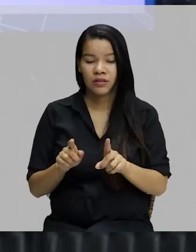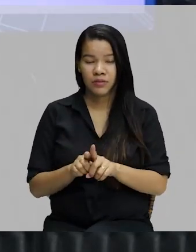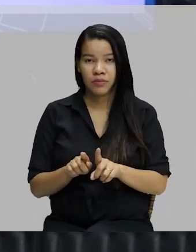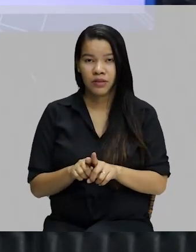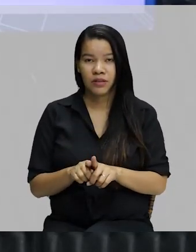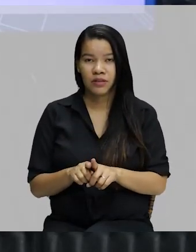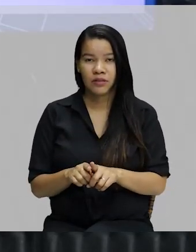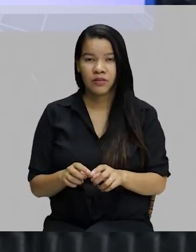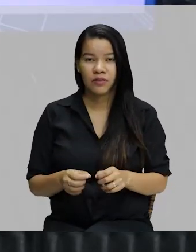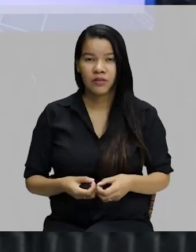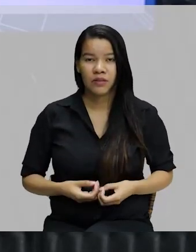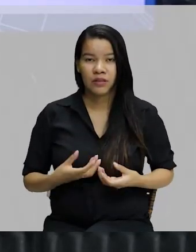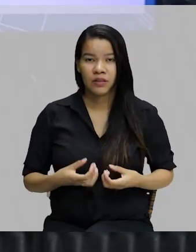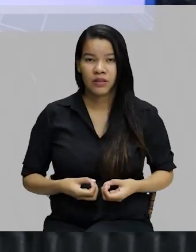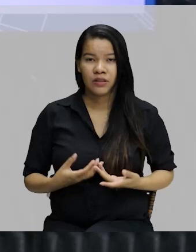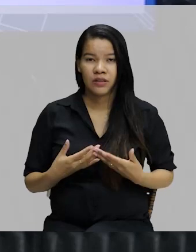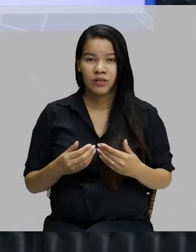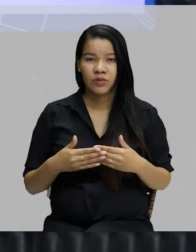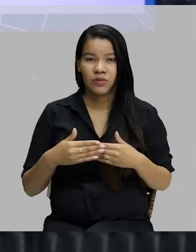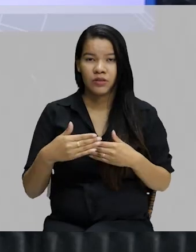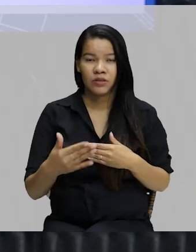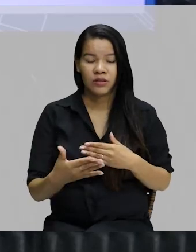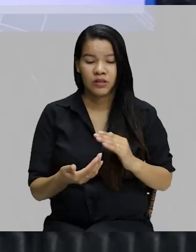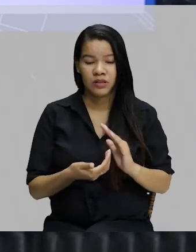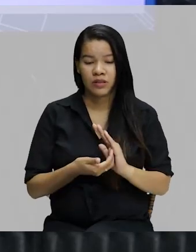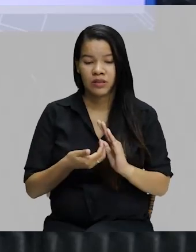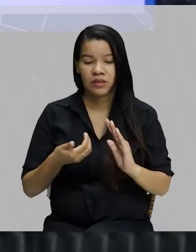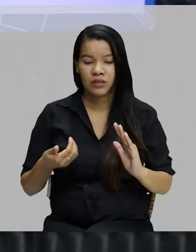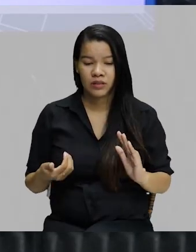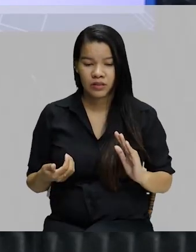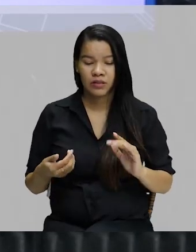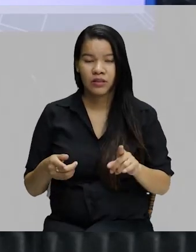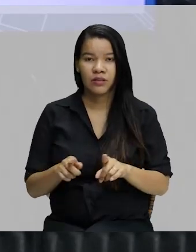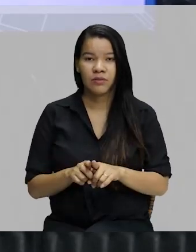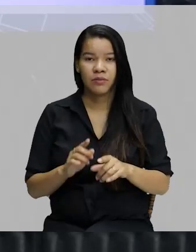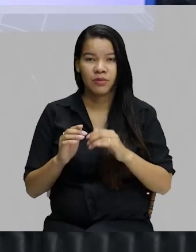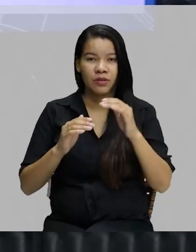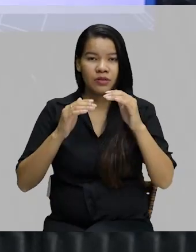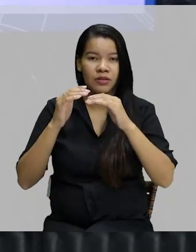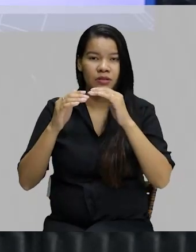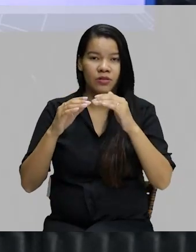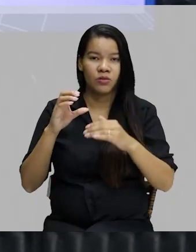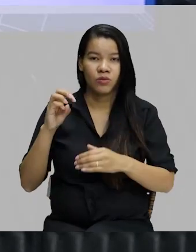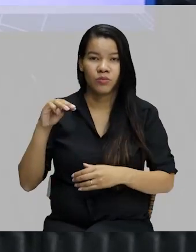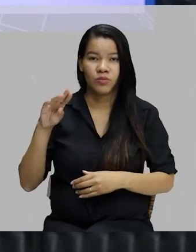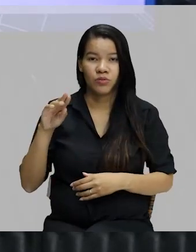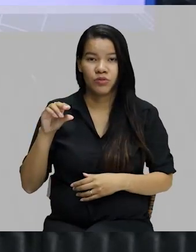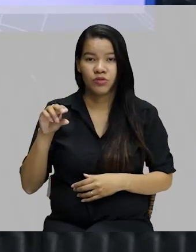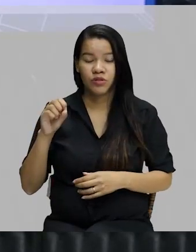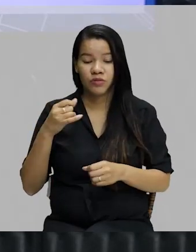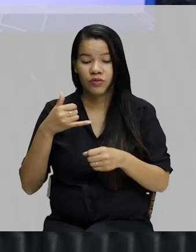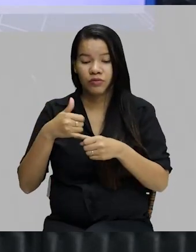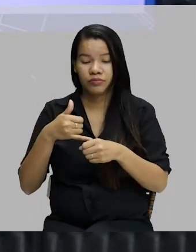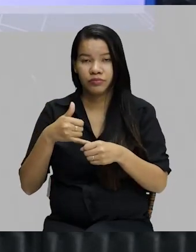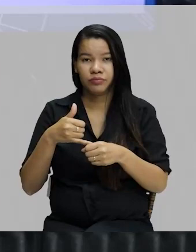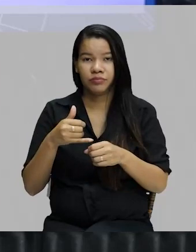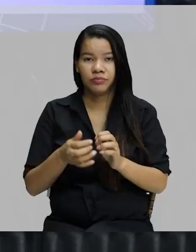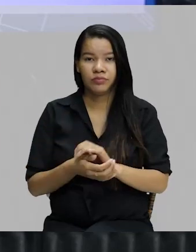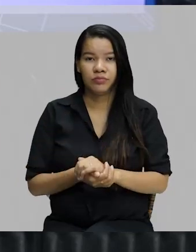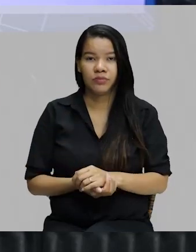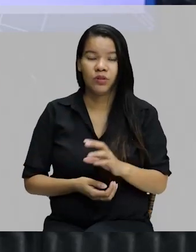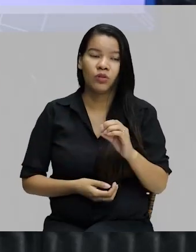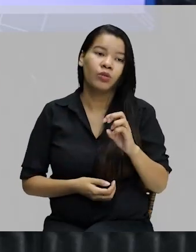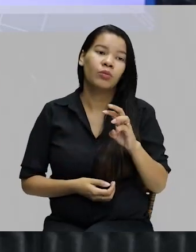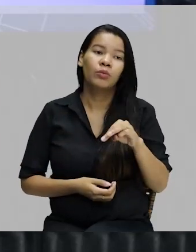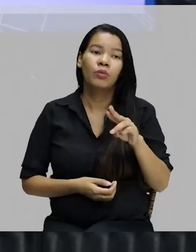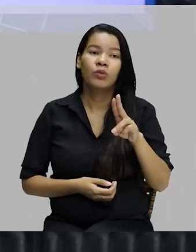radioativos também são gerados durante a extração e processamento de combustível nuclear. Então,